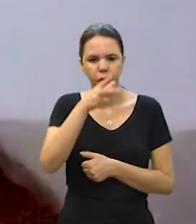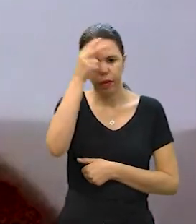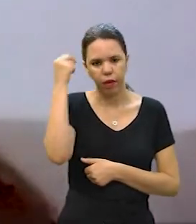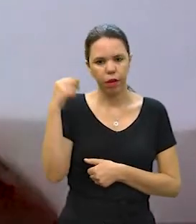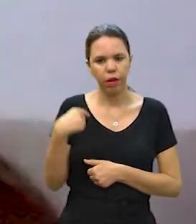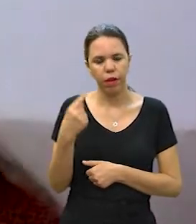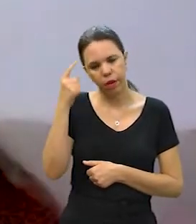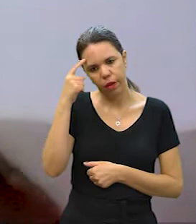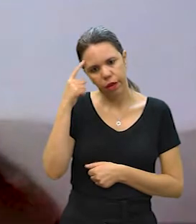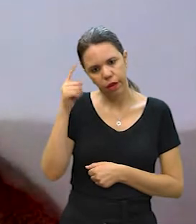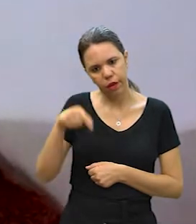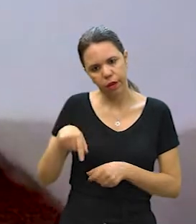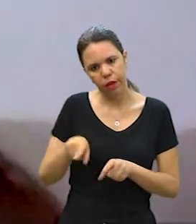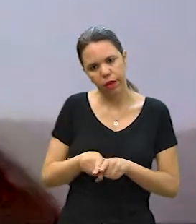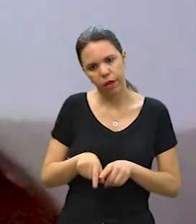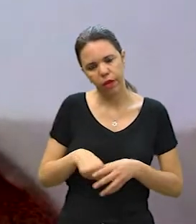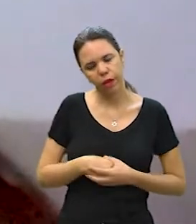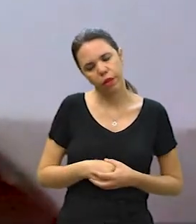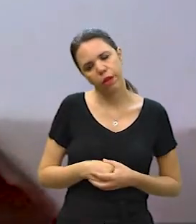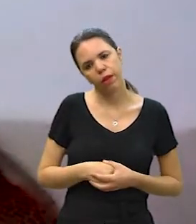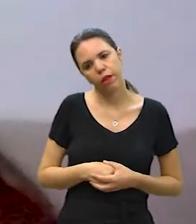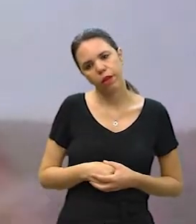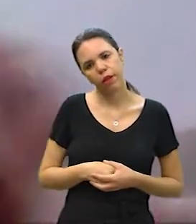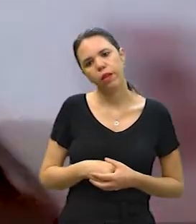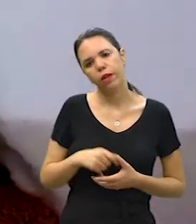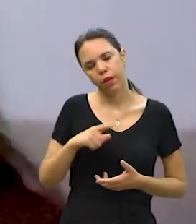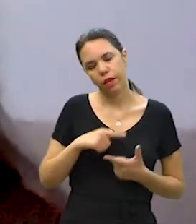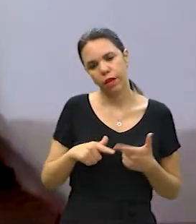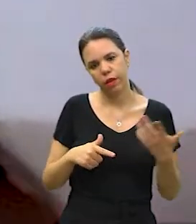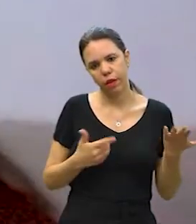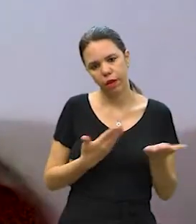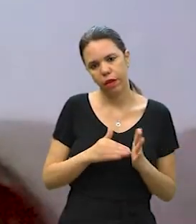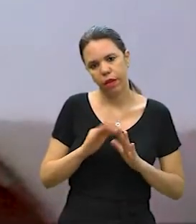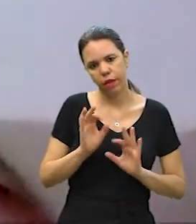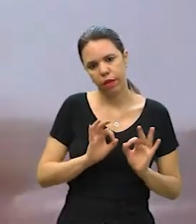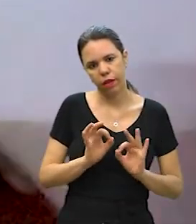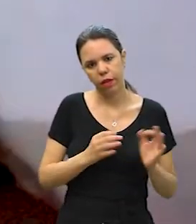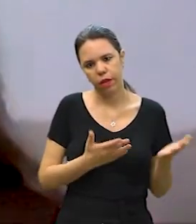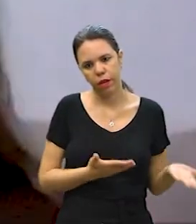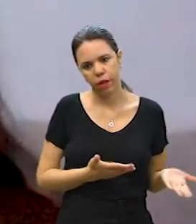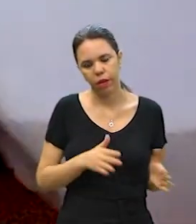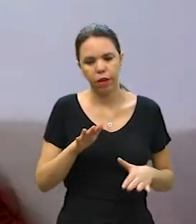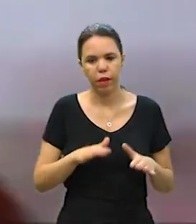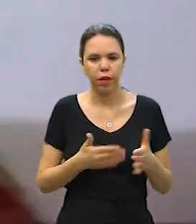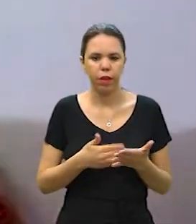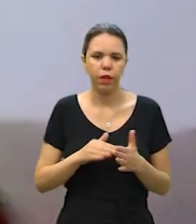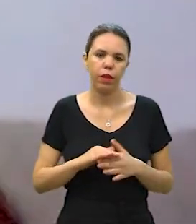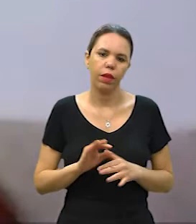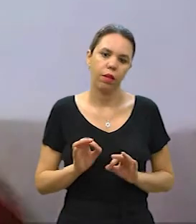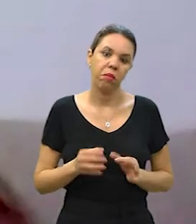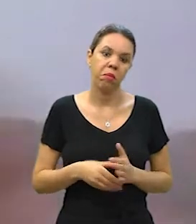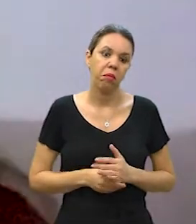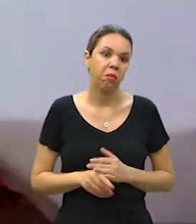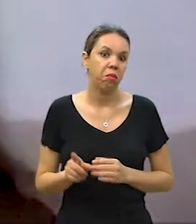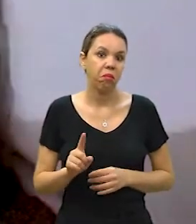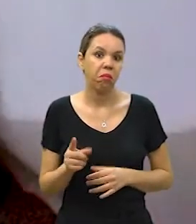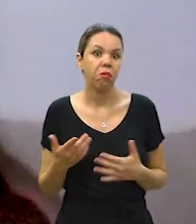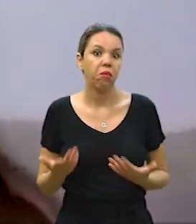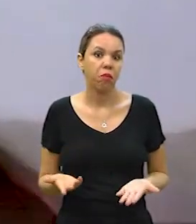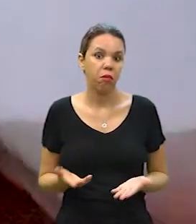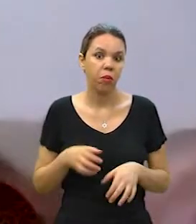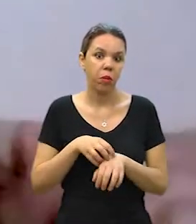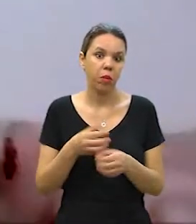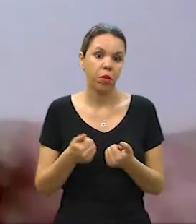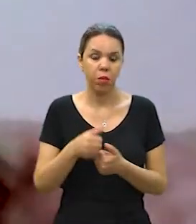tem que pensar nisso também, né? A gente tem essa questão, a escola está preparada, né? Às vezes a escola está preparada, às vezes não, mas às vezes o